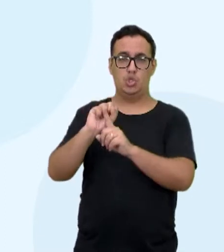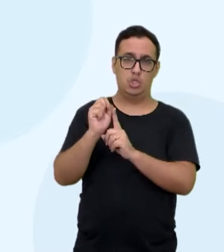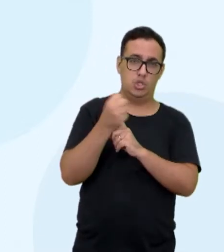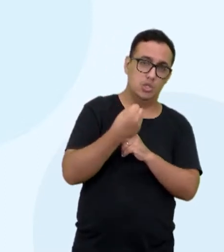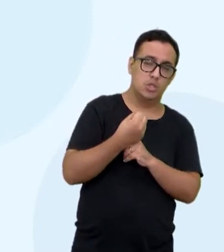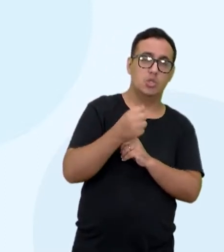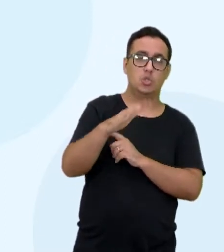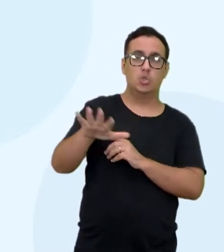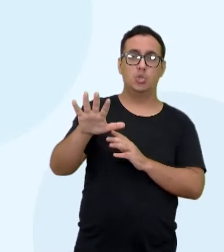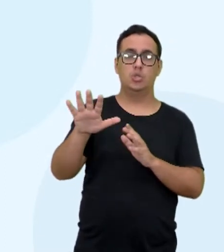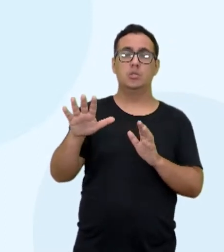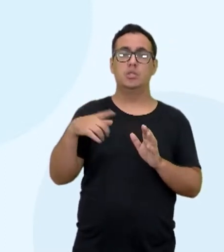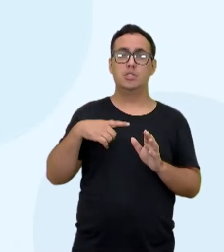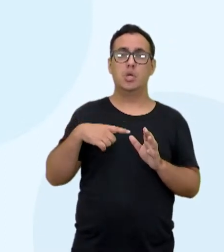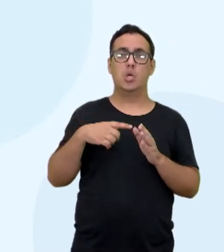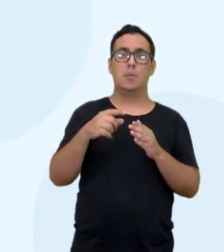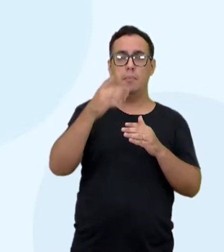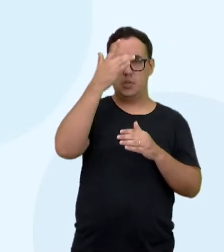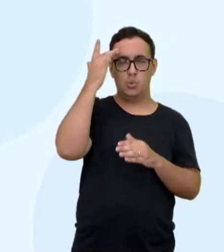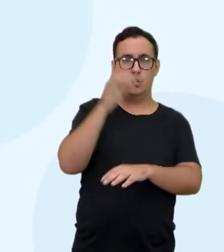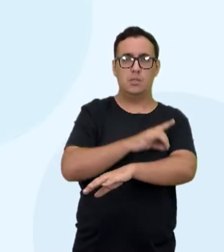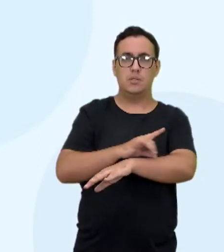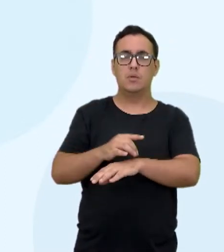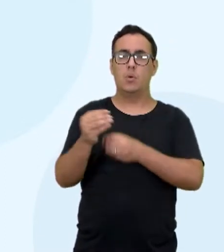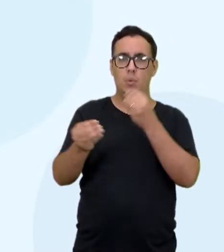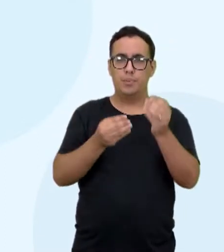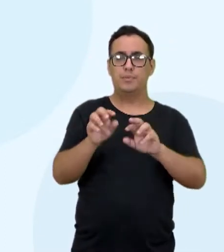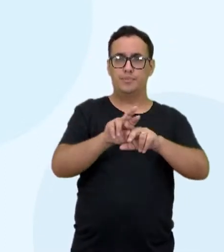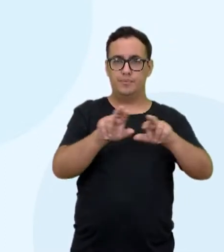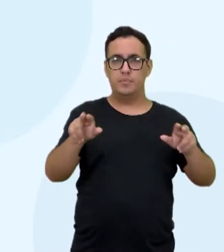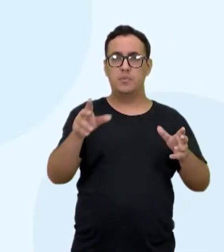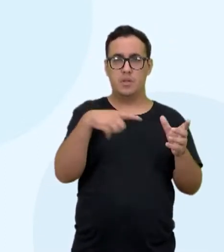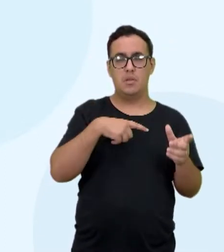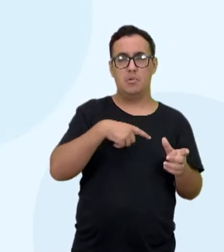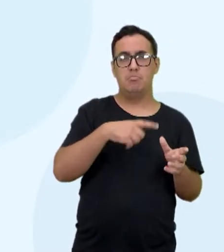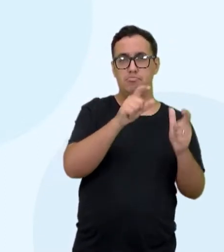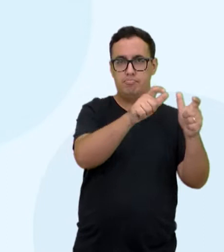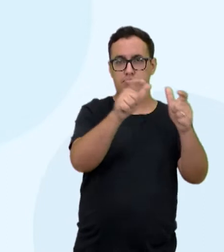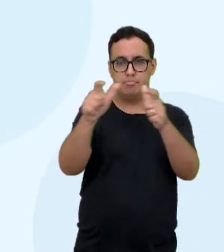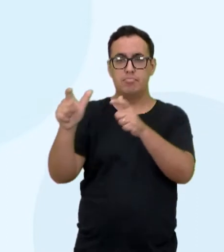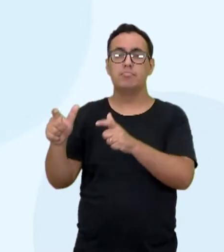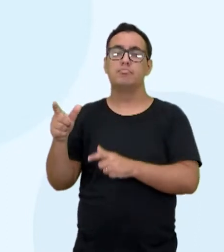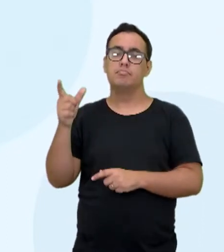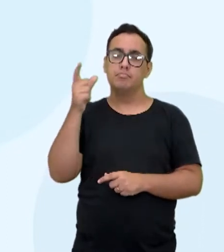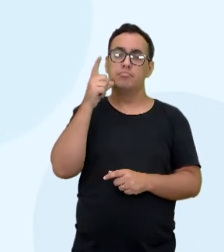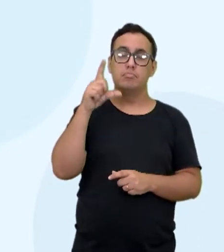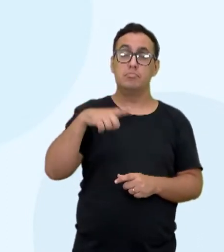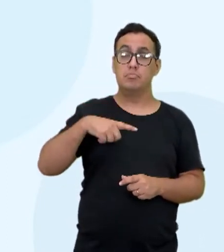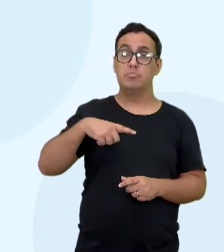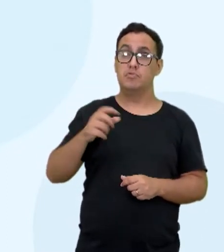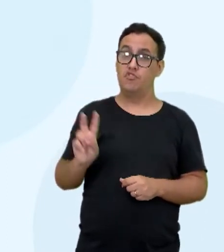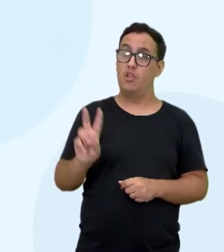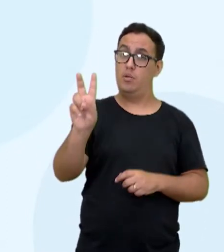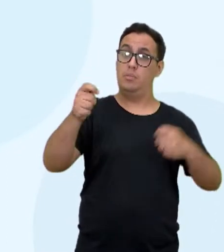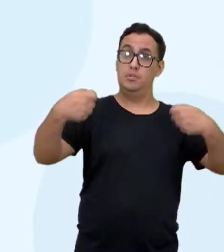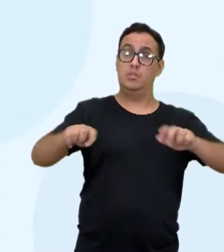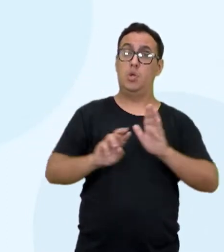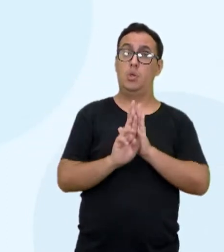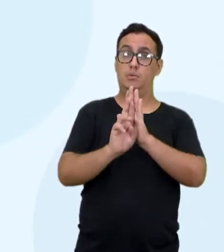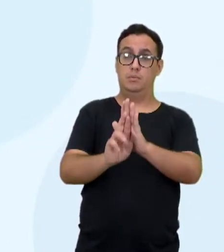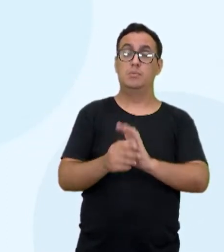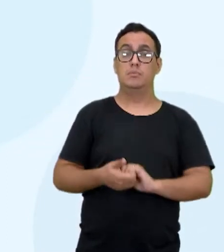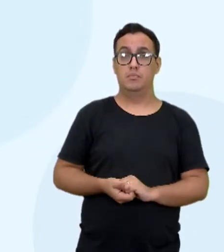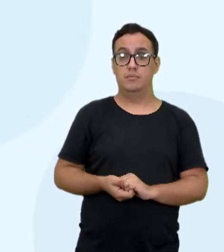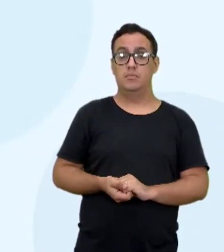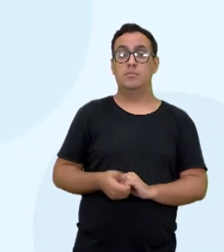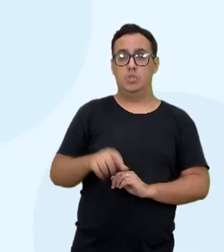grupos étnicos, deveria, na perspectiva do professor D'Ambrosio, ser reconhecido, ser valorizado. Porque normalmente a gente